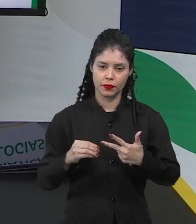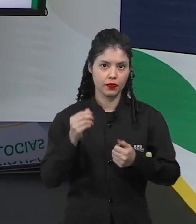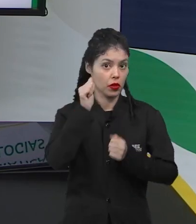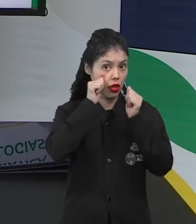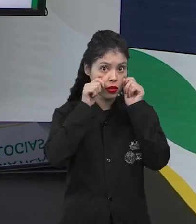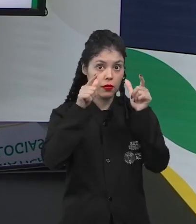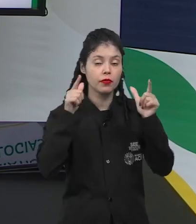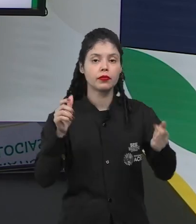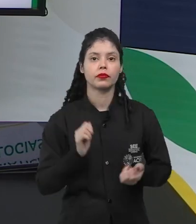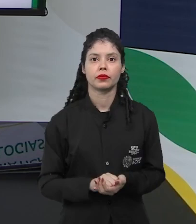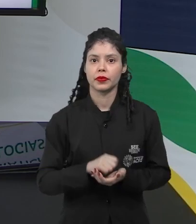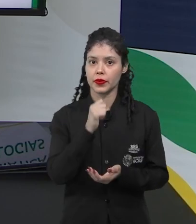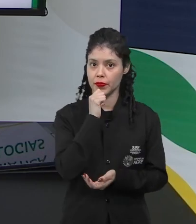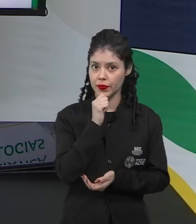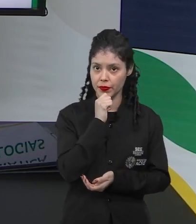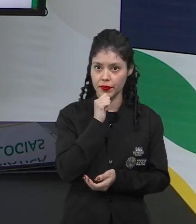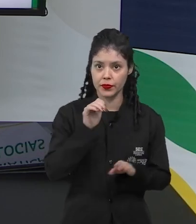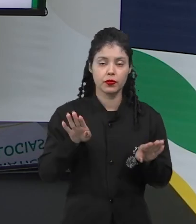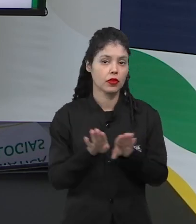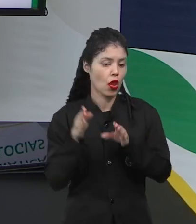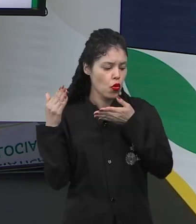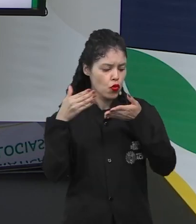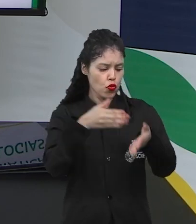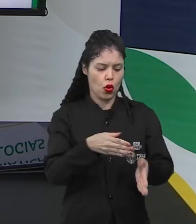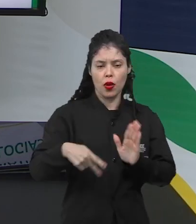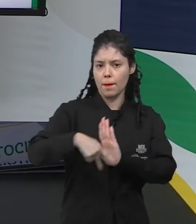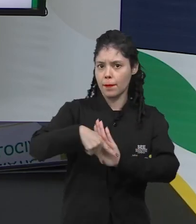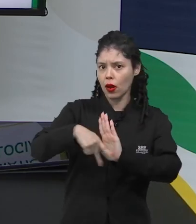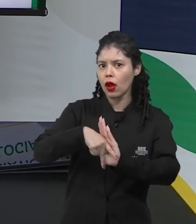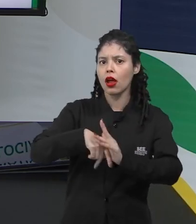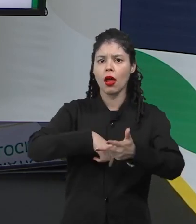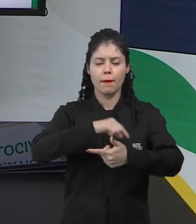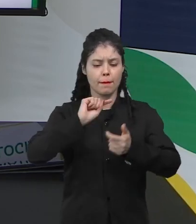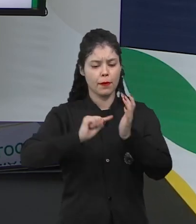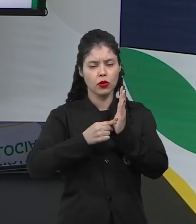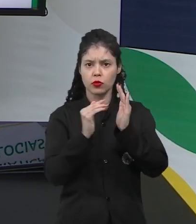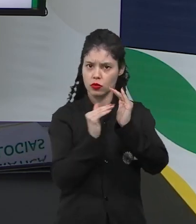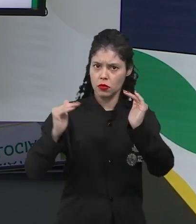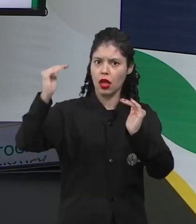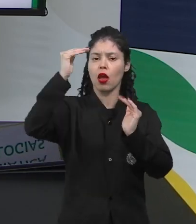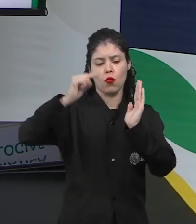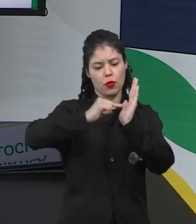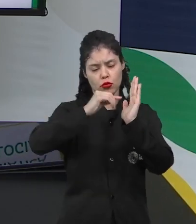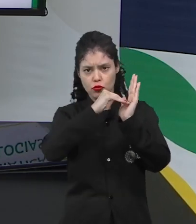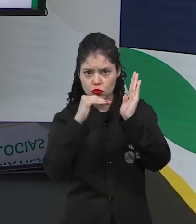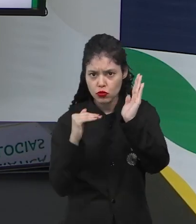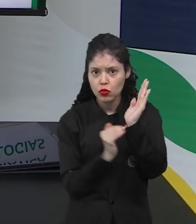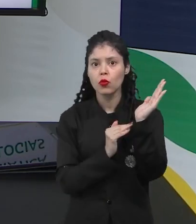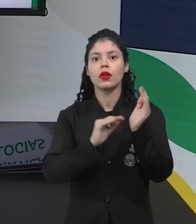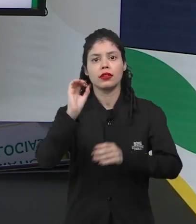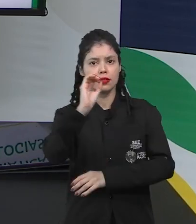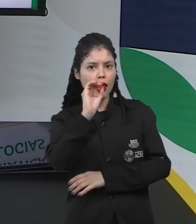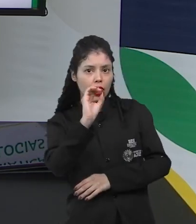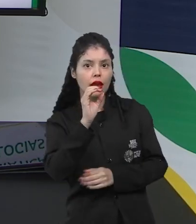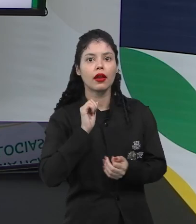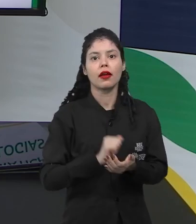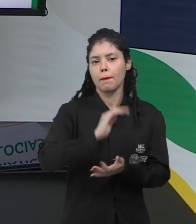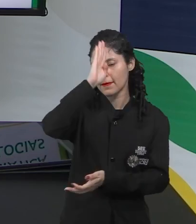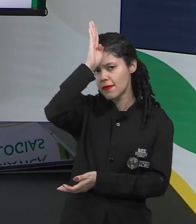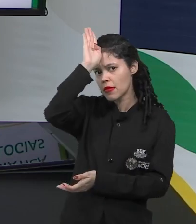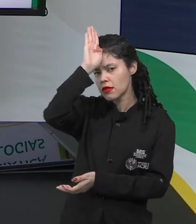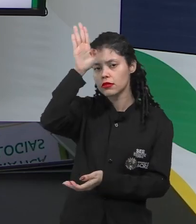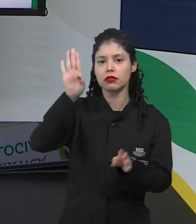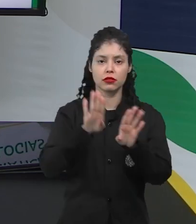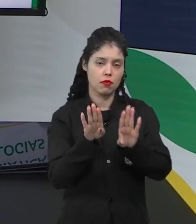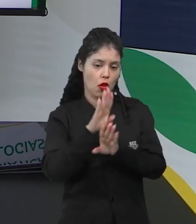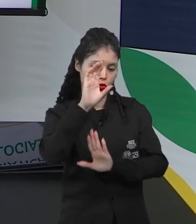bom? Estude direitinho, foque em questões de gráfico, ponto de máximo, ponto de mínimo, zero da função, básica, tá bom? Fique atento a